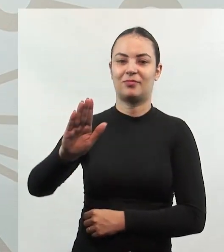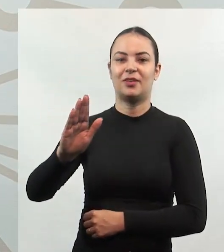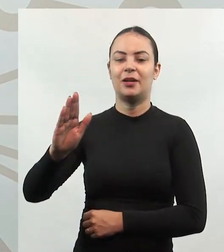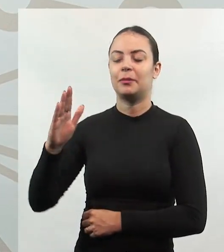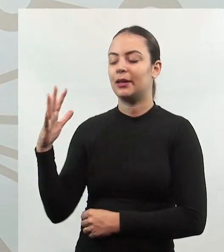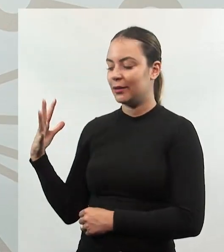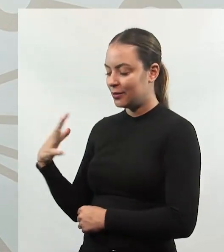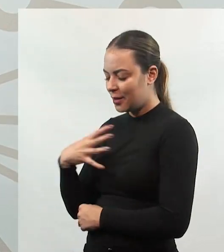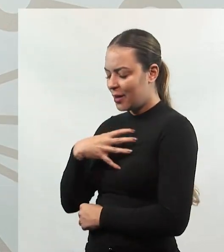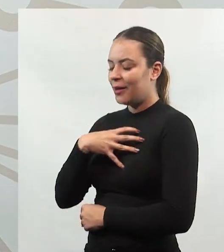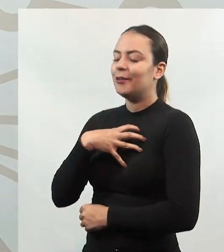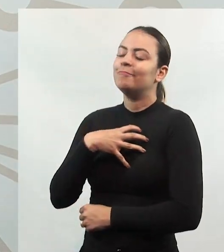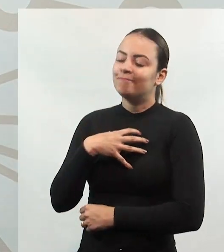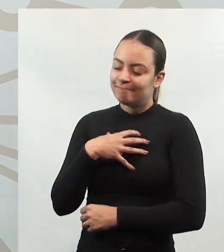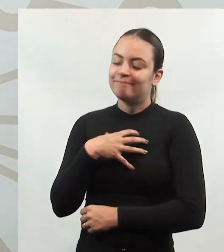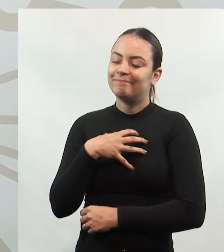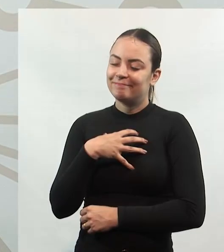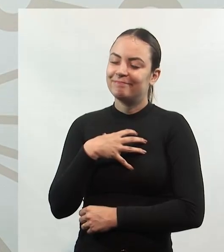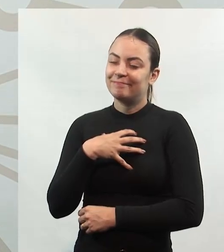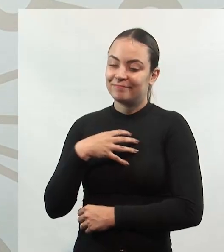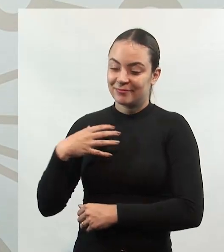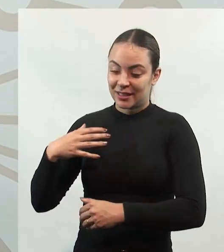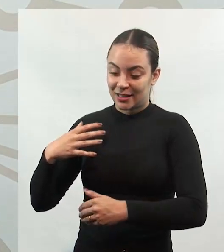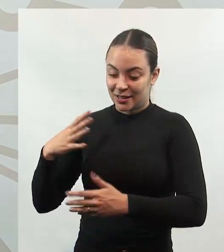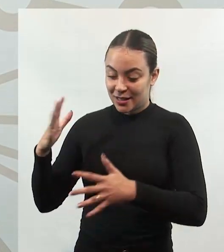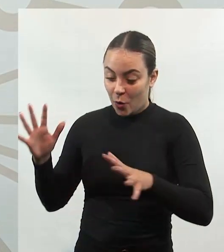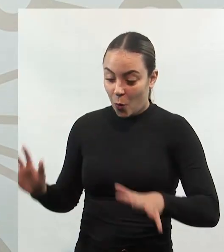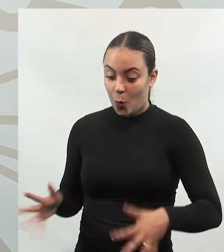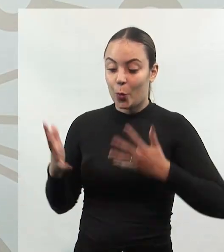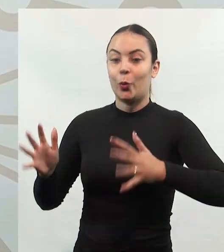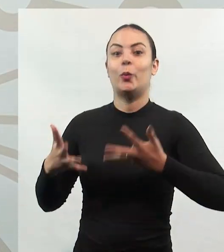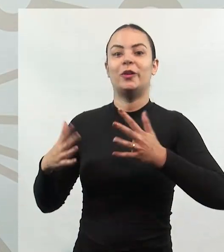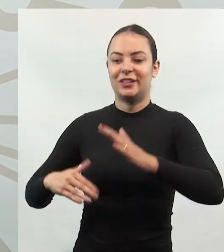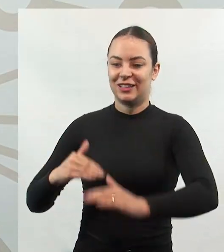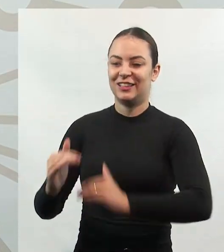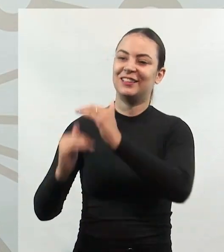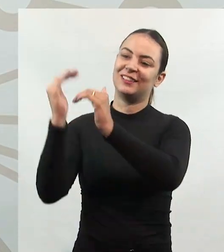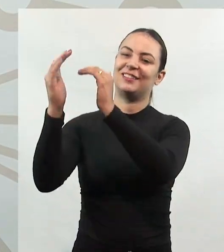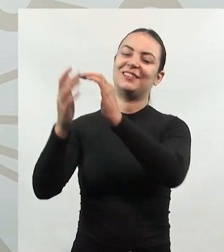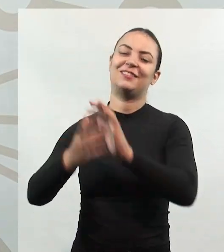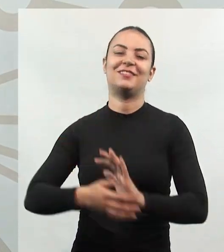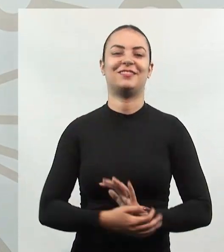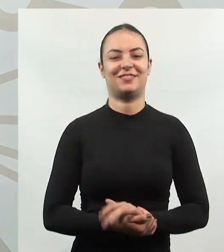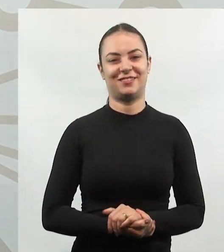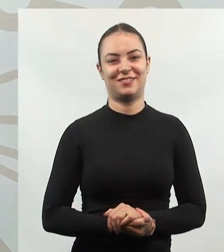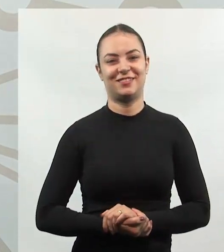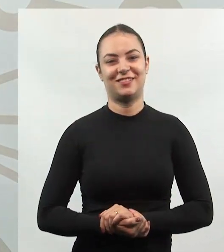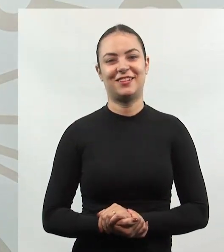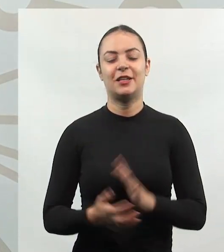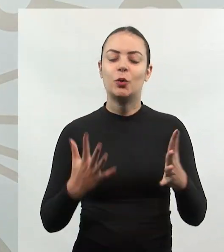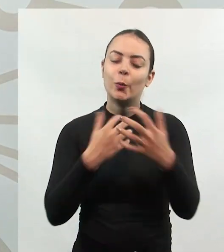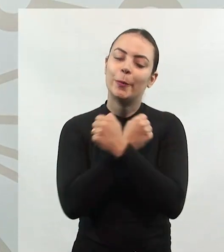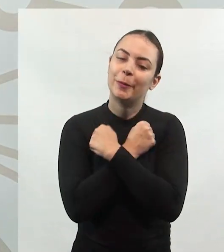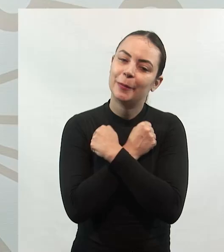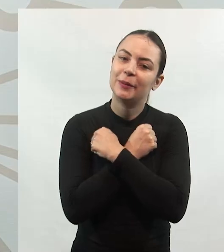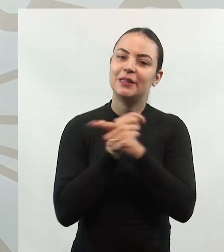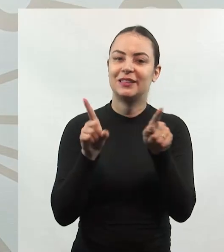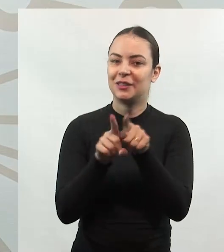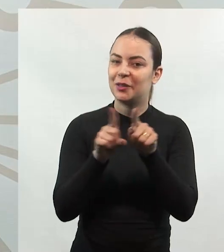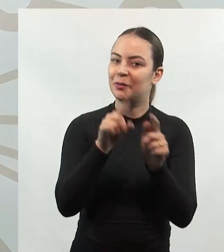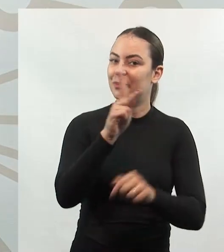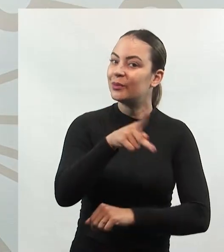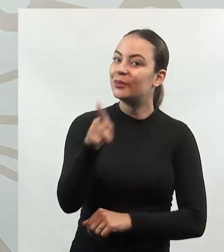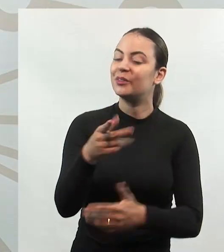leva, é o que a gente guarda, é o que impulsiona a gente na nossa profissão escolhida posteriormente. E os professores,